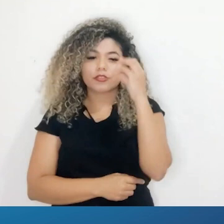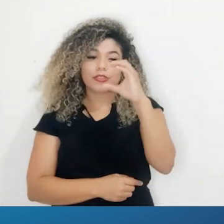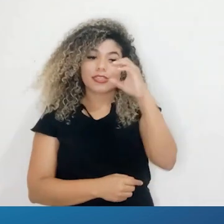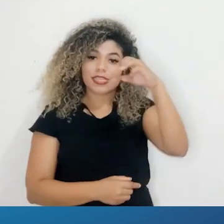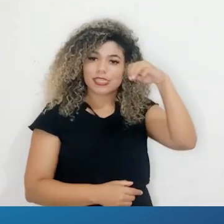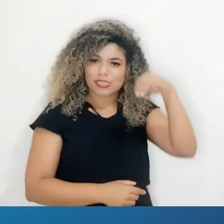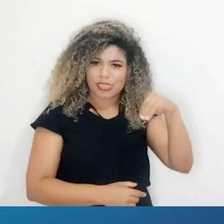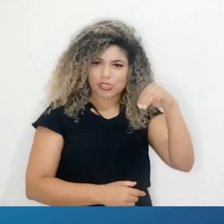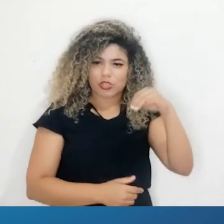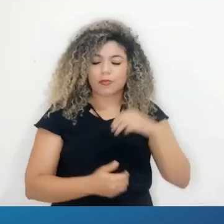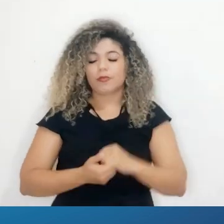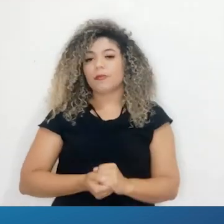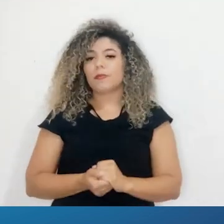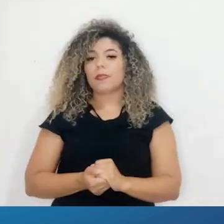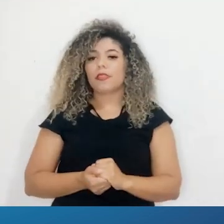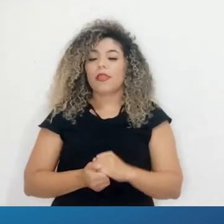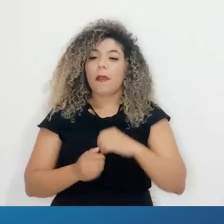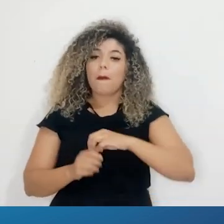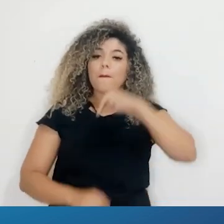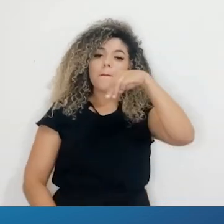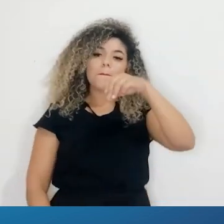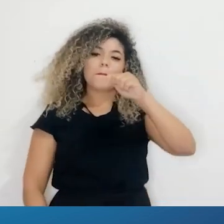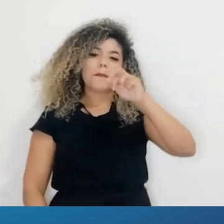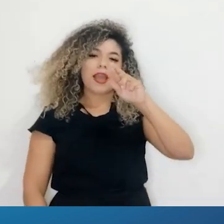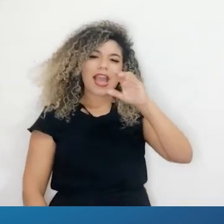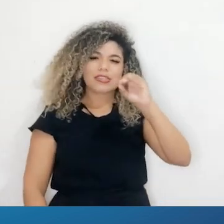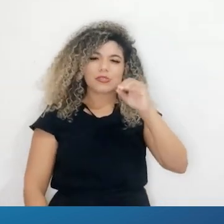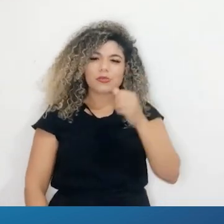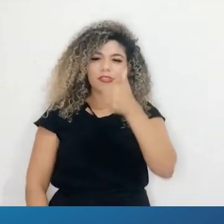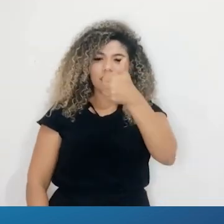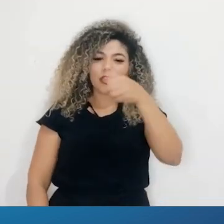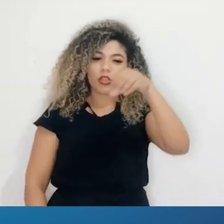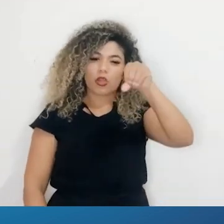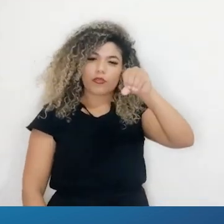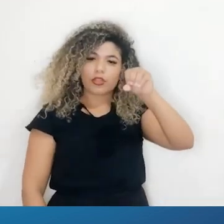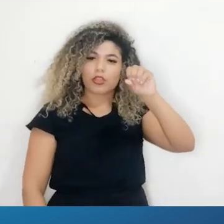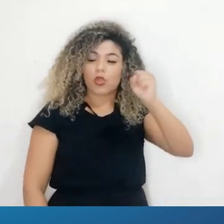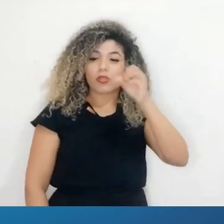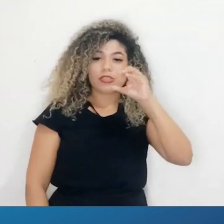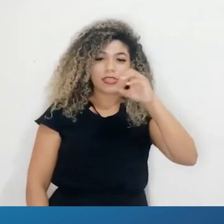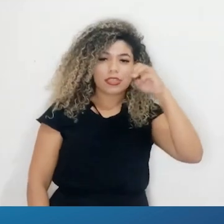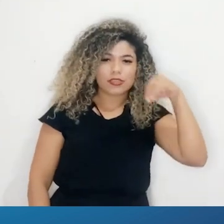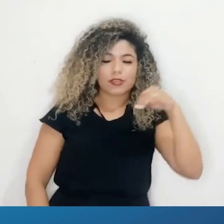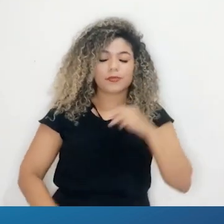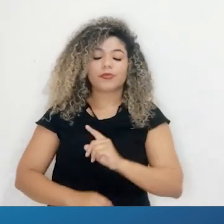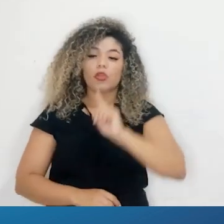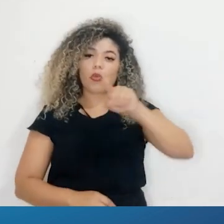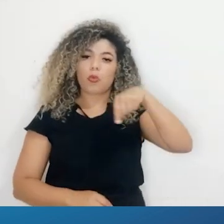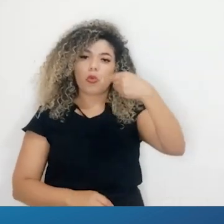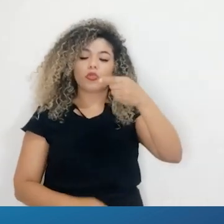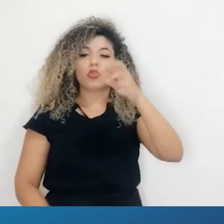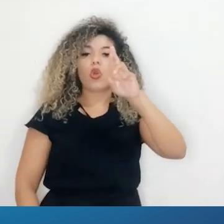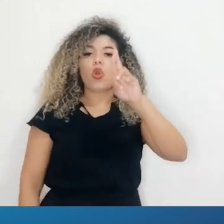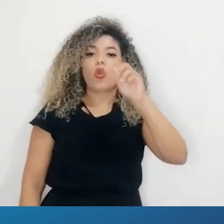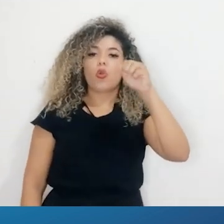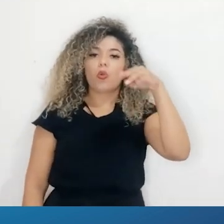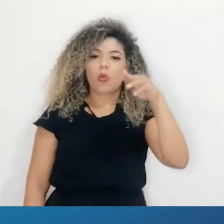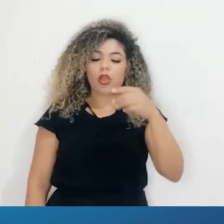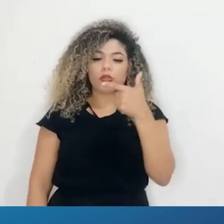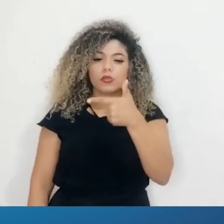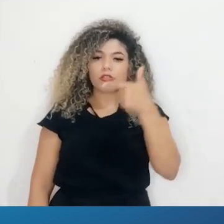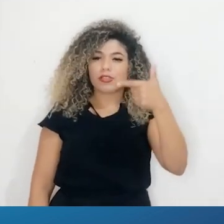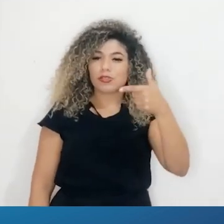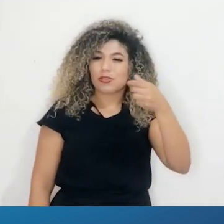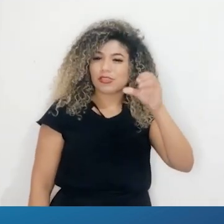C Márcio com 198 cm Juan 202 cm